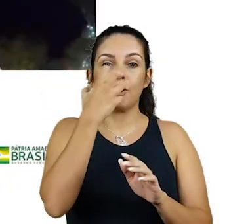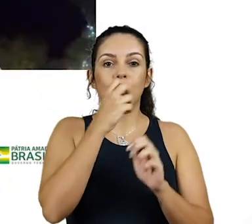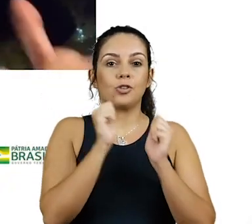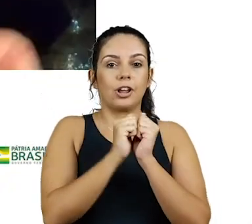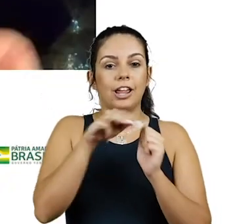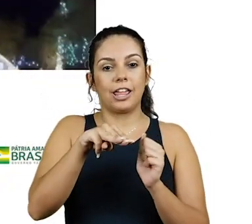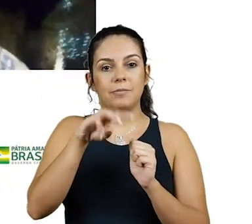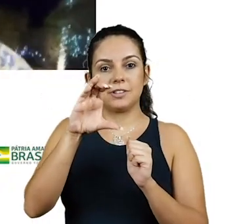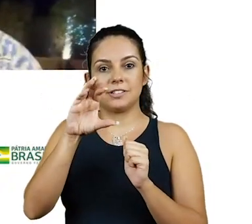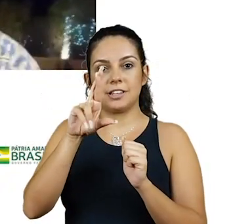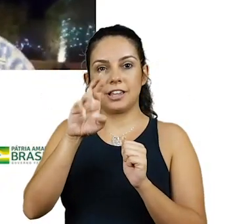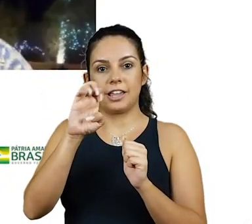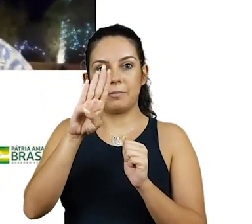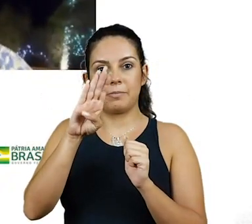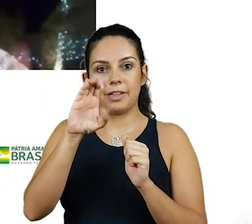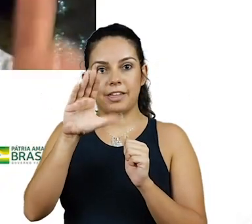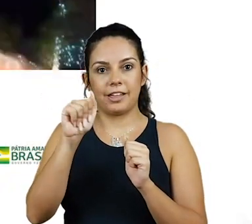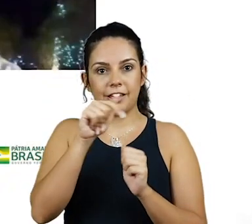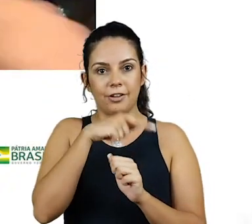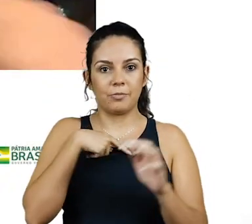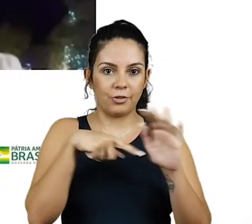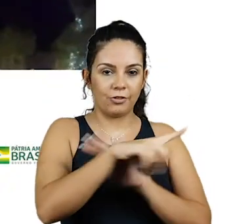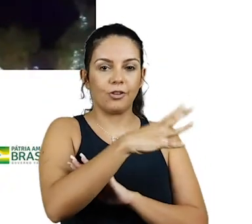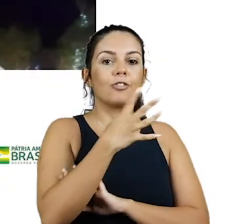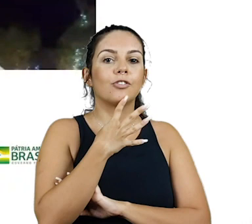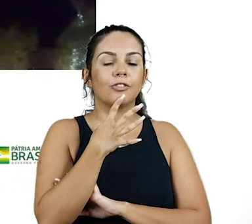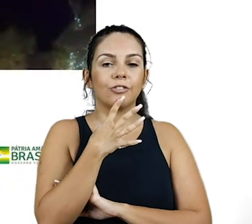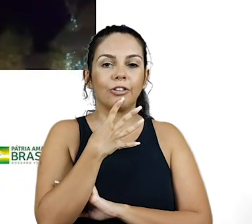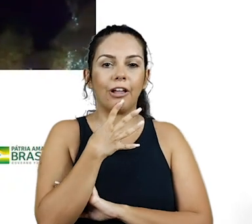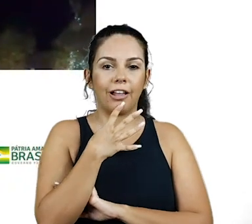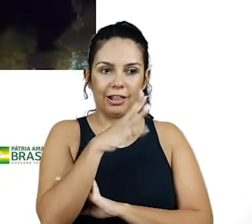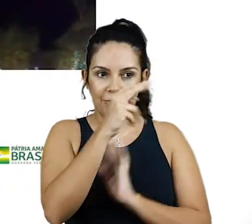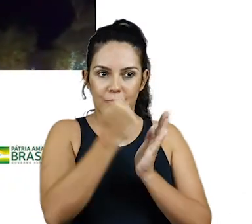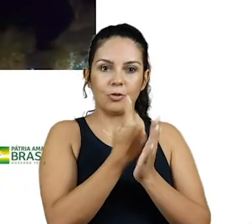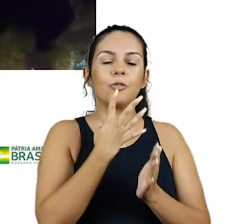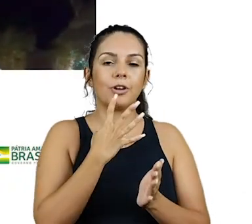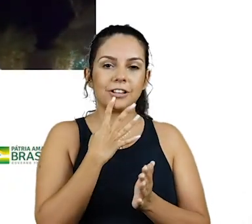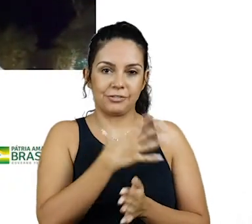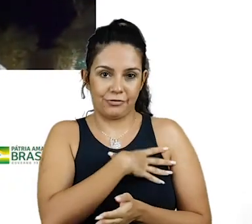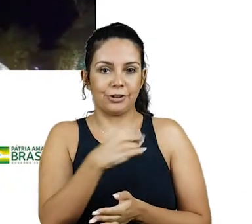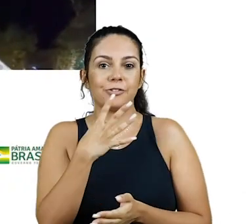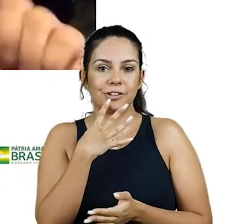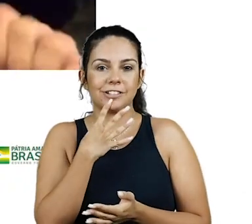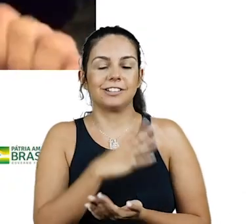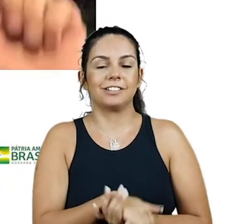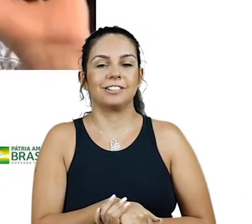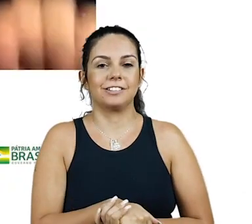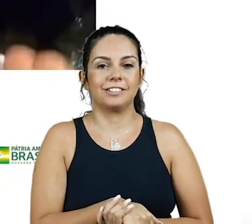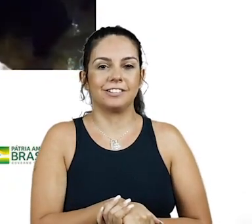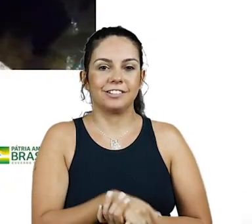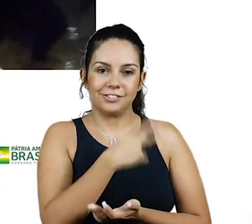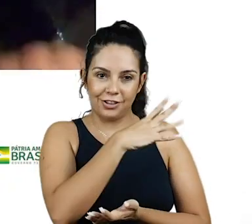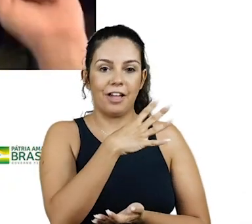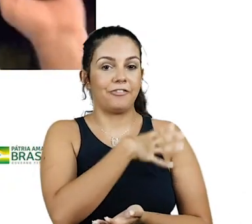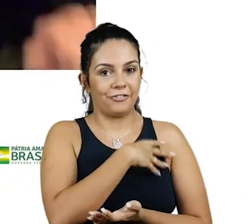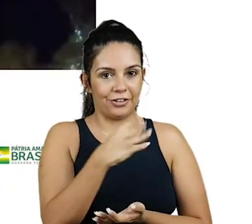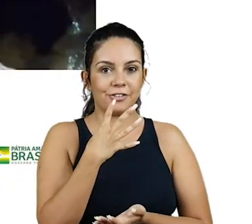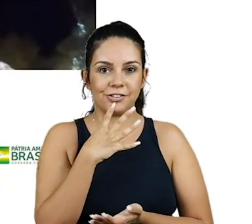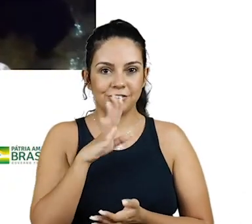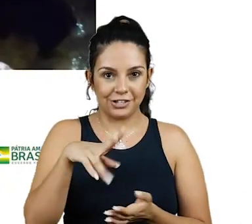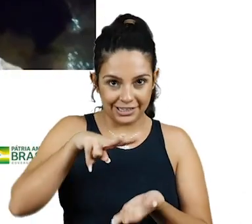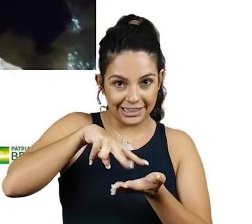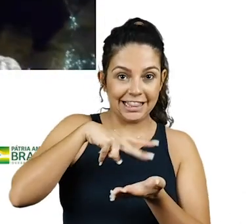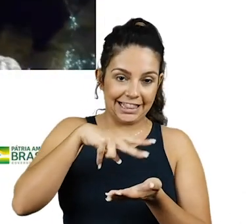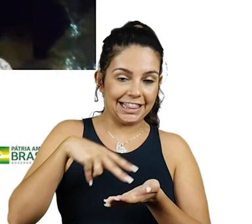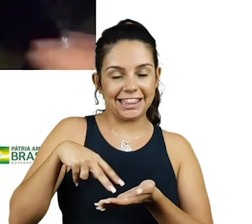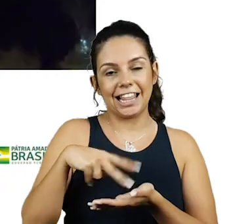MC Rebeca. Tu conhece a MC Rebeca? Eu diz, tuas filhas conhecem. Tá? Certamente, eu não. Suas filhas certamente conhecem, já dançaram a